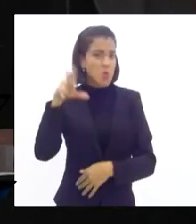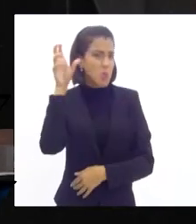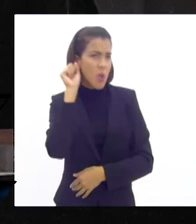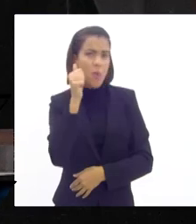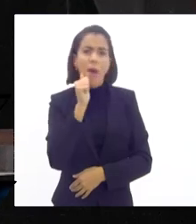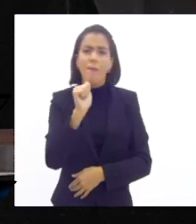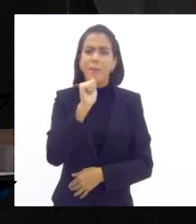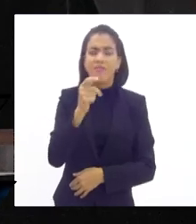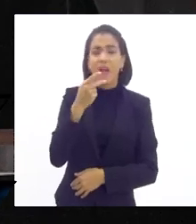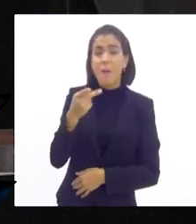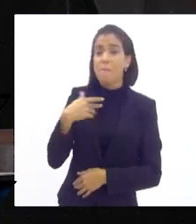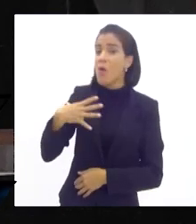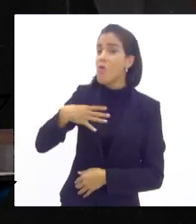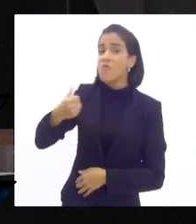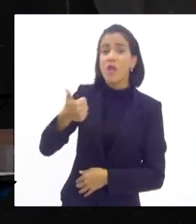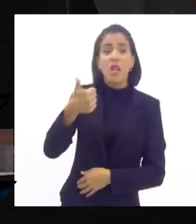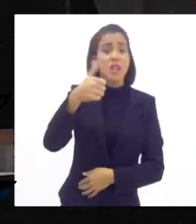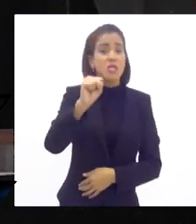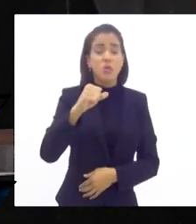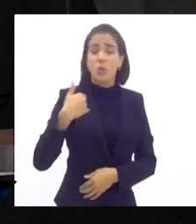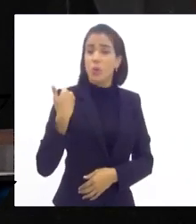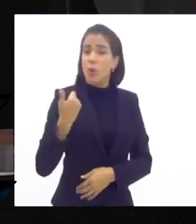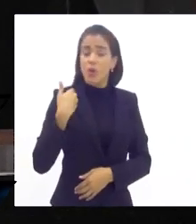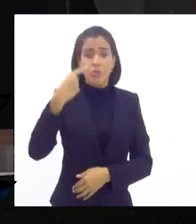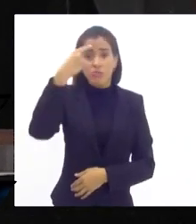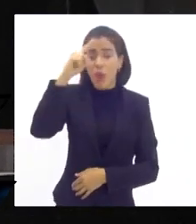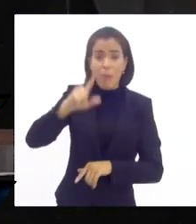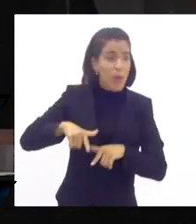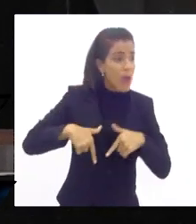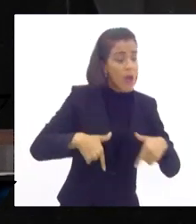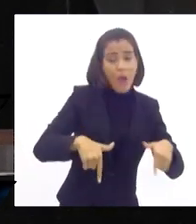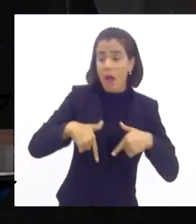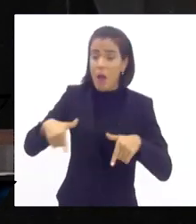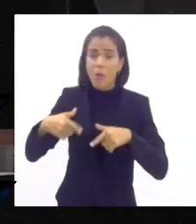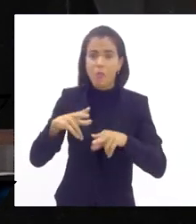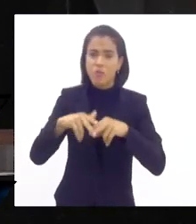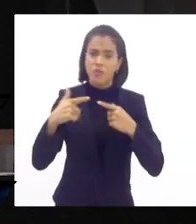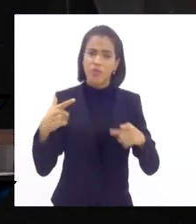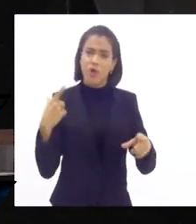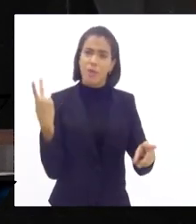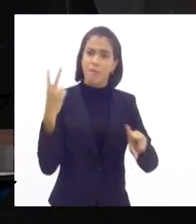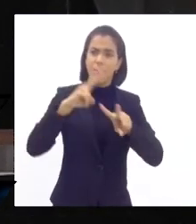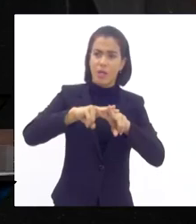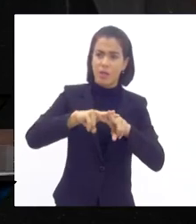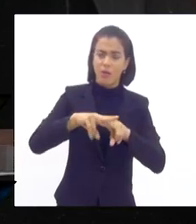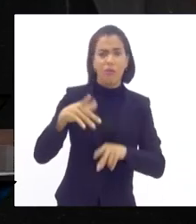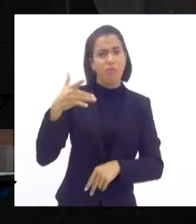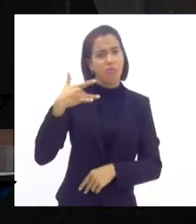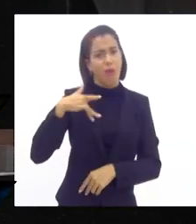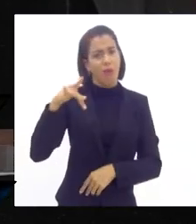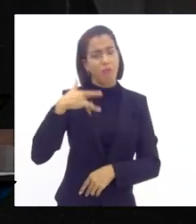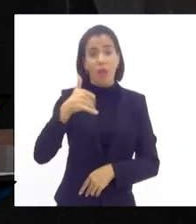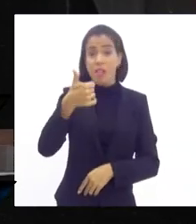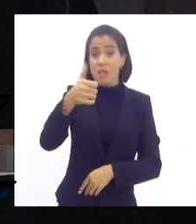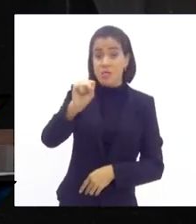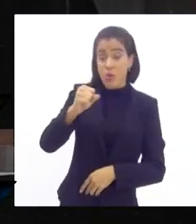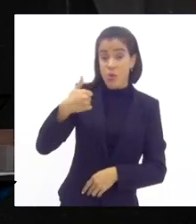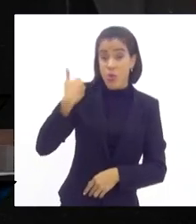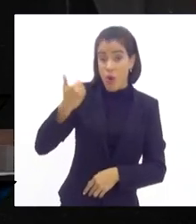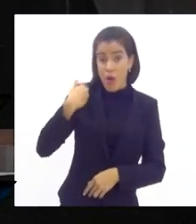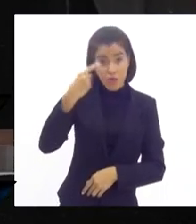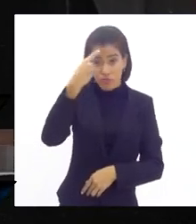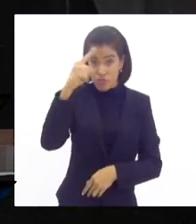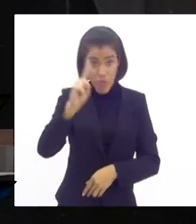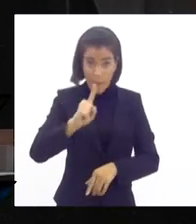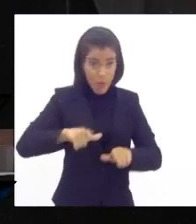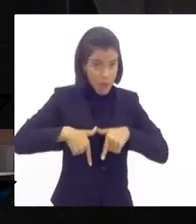a mamãe falar o seguinte meu filho tinha 18 anos eu não sabia o que fazia por isso ele foi preso coitado 18 anos não sabia